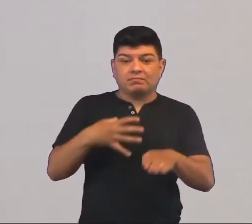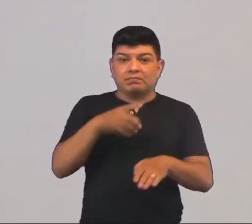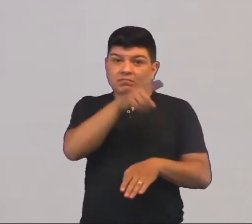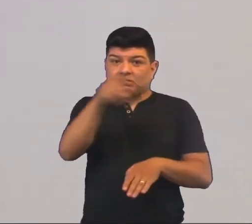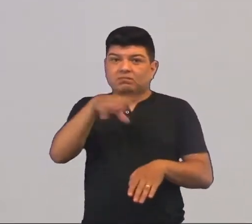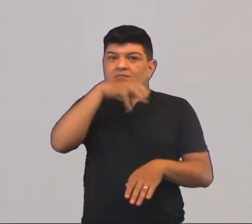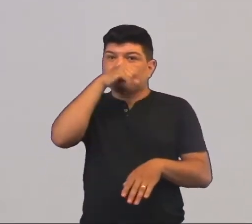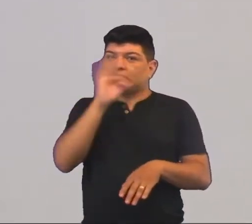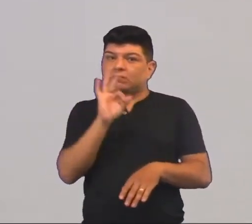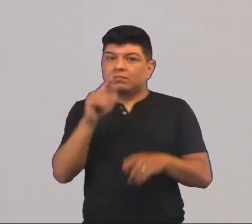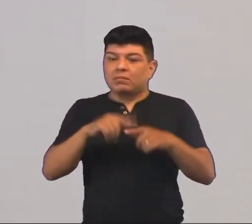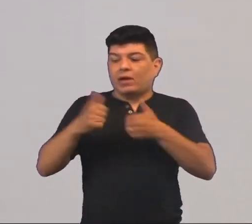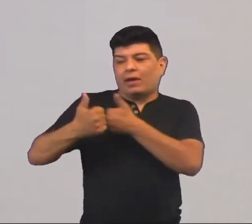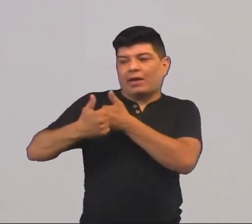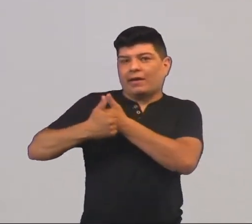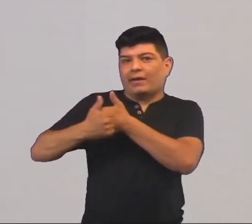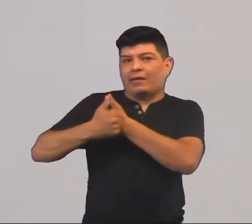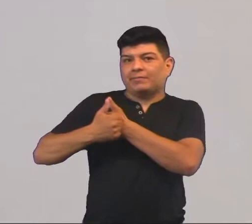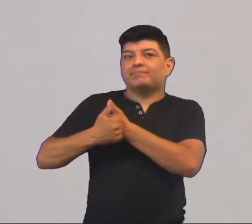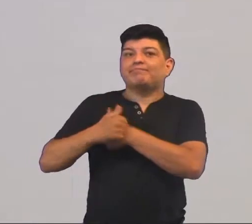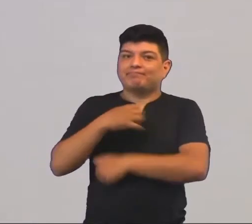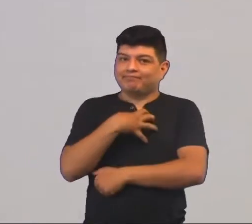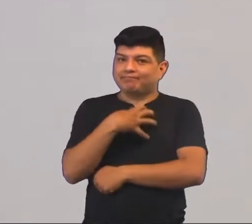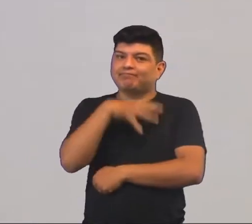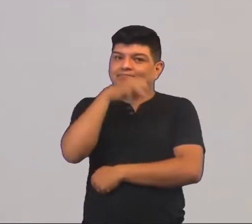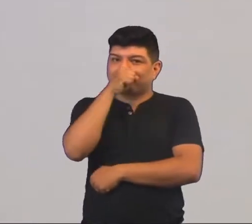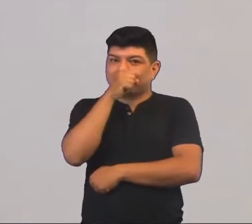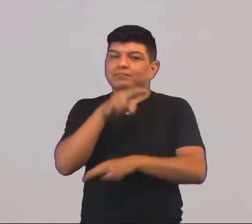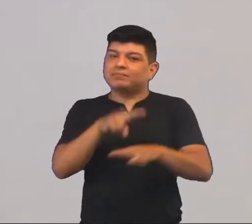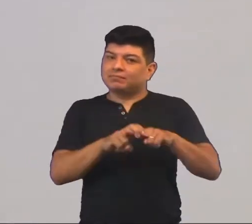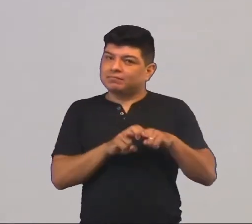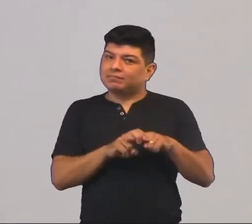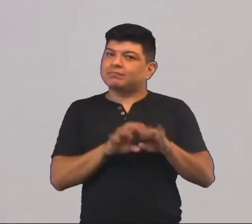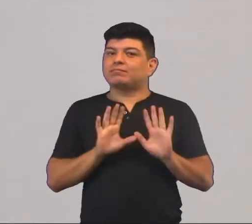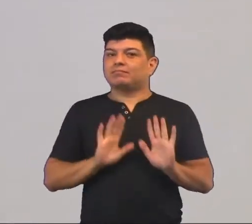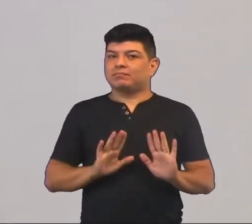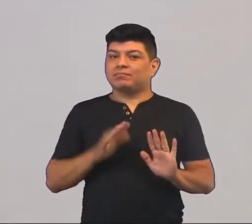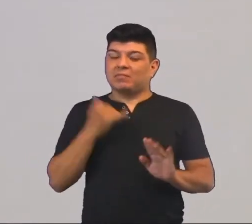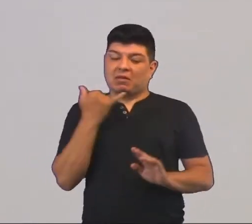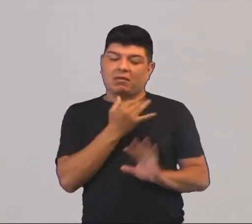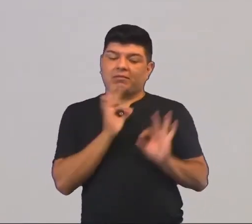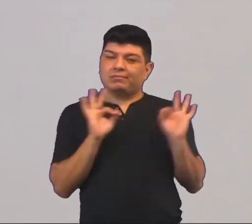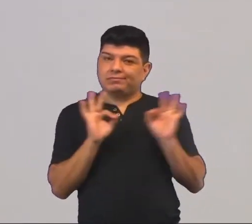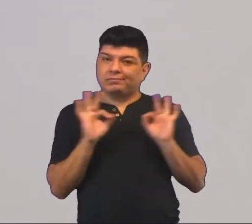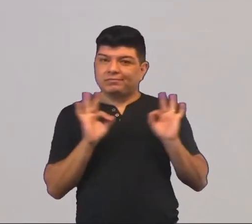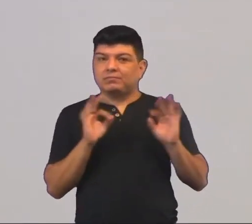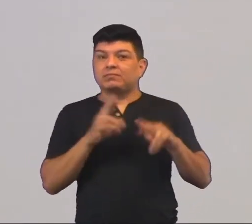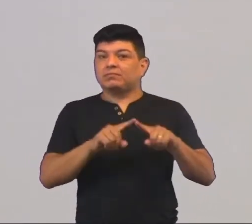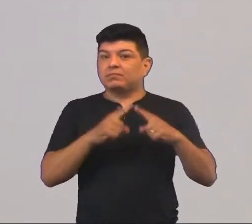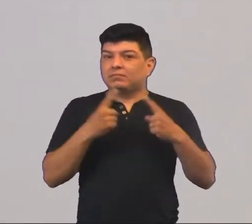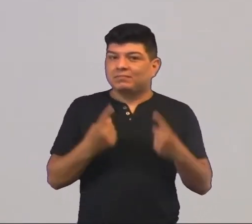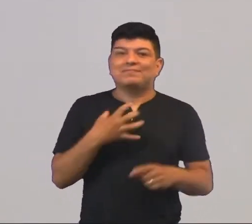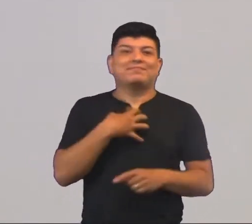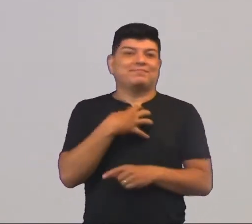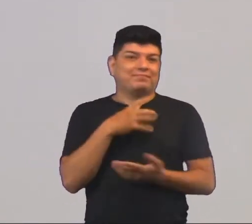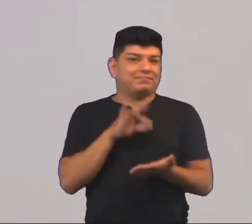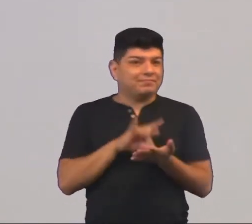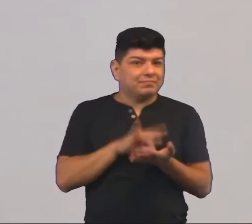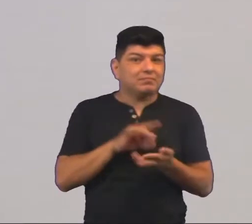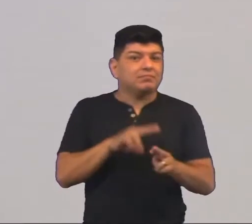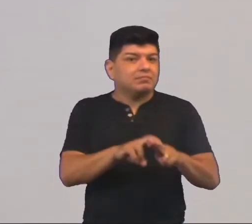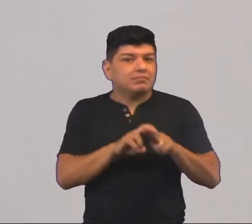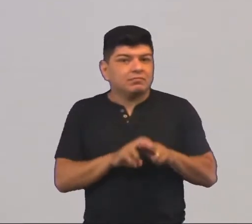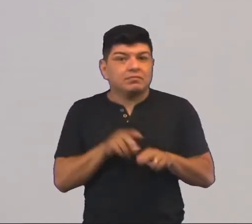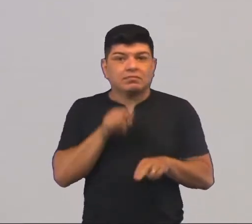sente, mas quem está do seu lado, a pessoa sente. Então, assim, às vezes elas não falam, né, mas elas sentem.